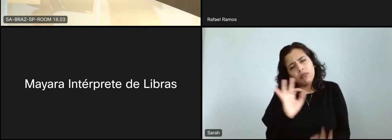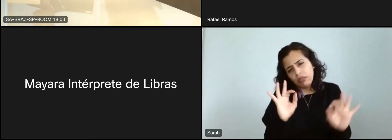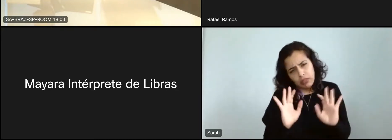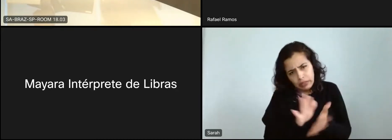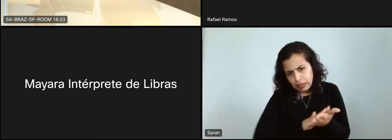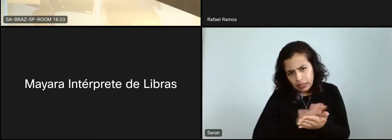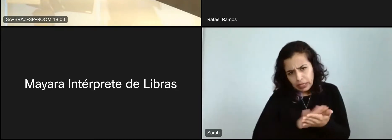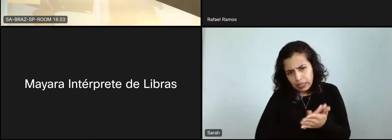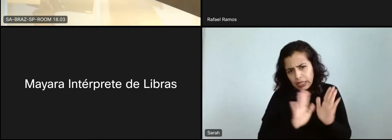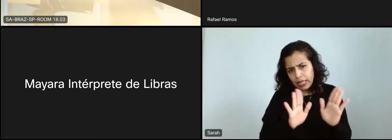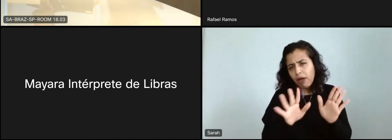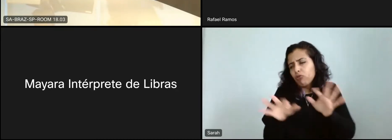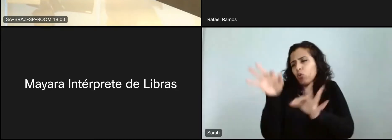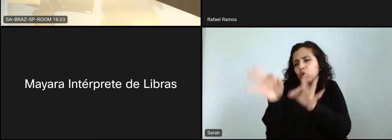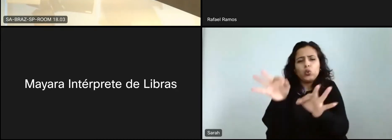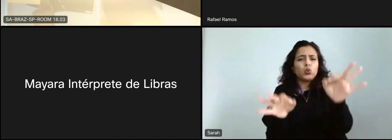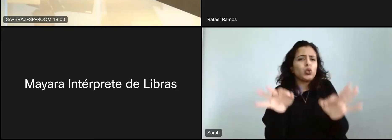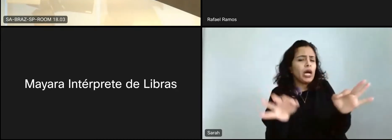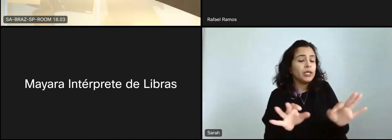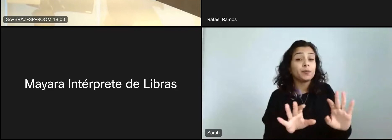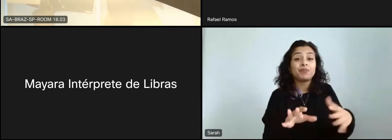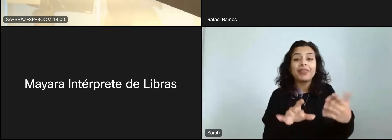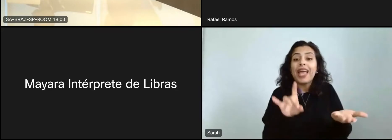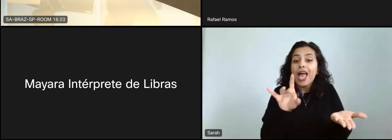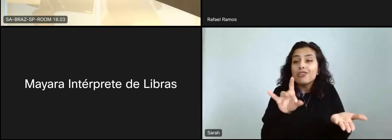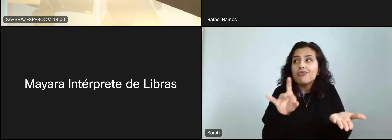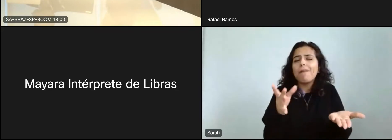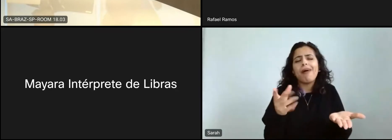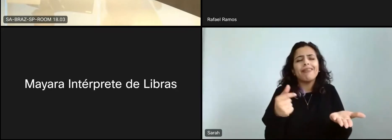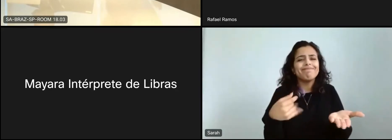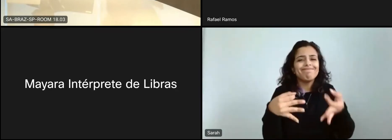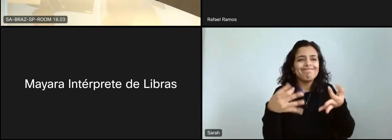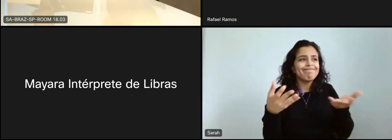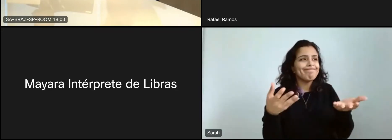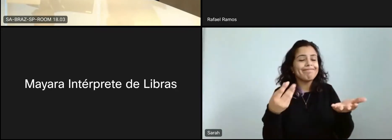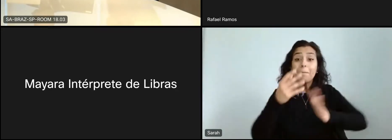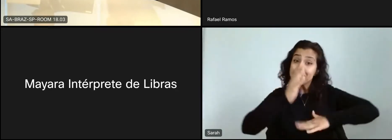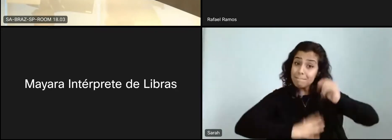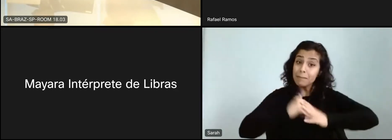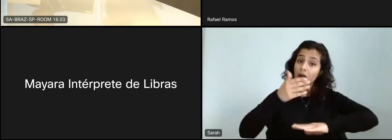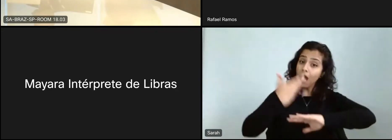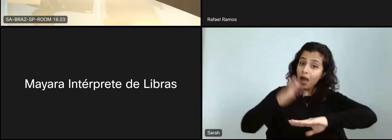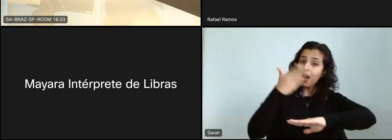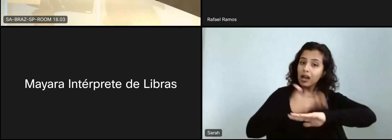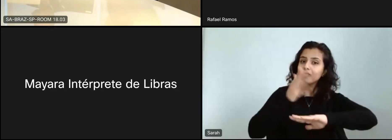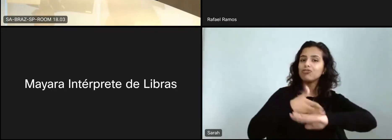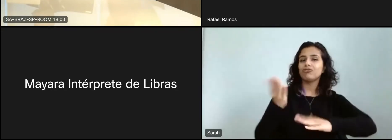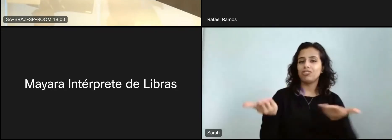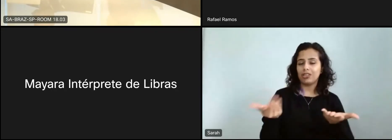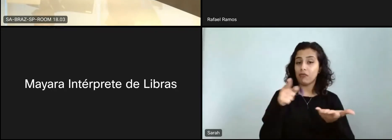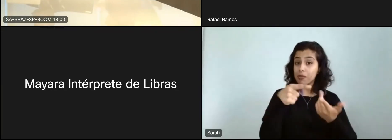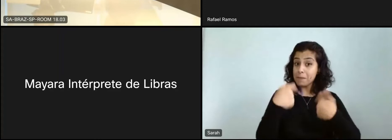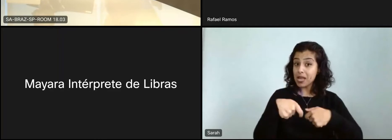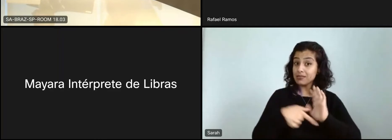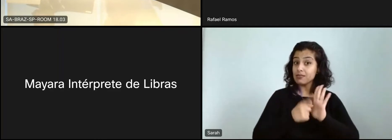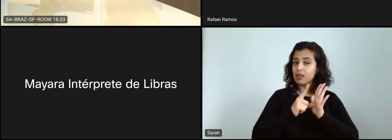pessoas e julgando todo mundo. Não é isso. É justamente assim que a prática é realmente você parar para pensar. Eu